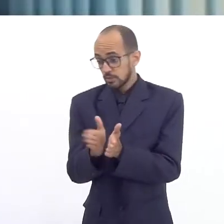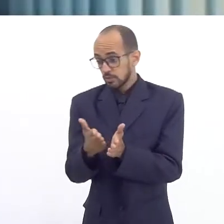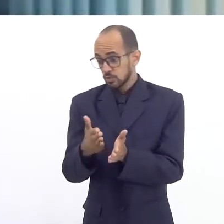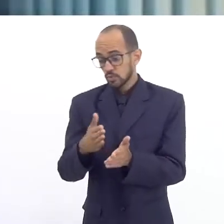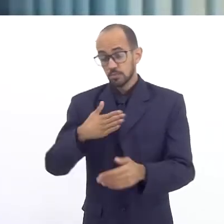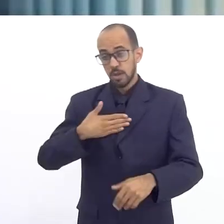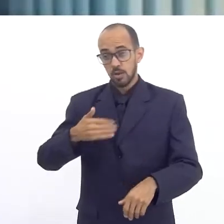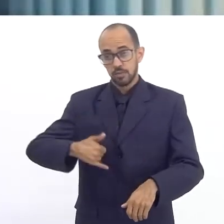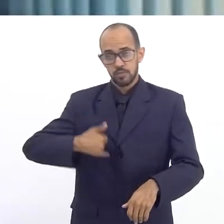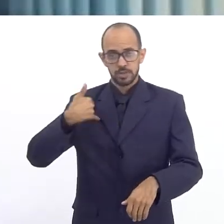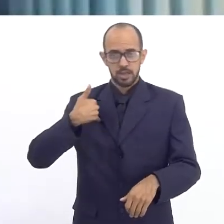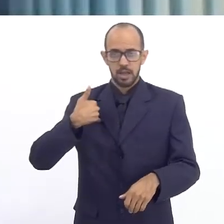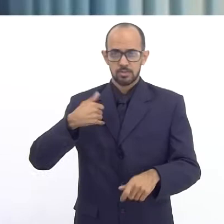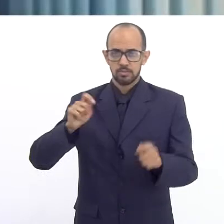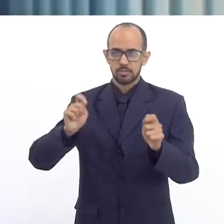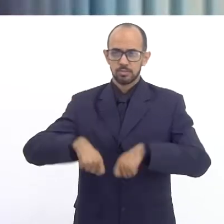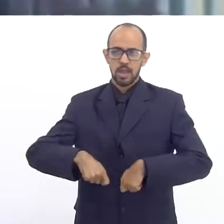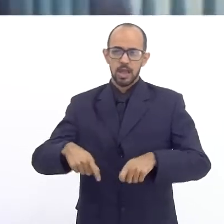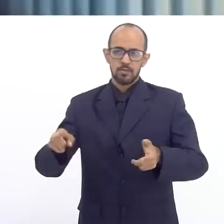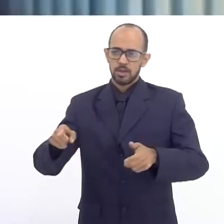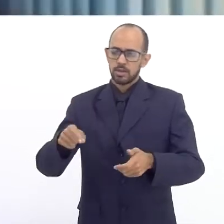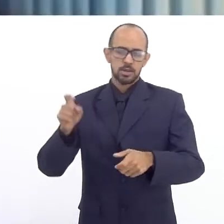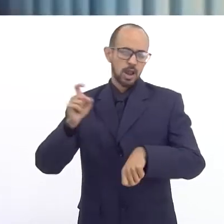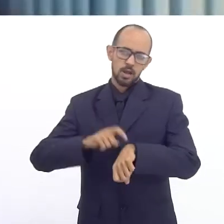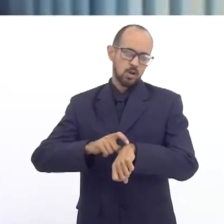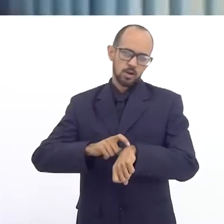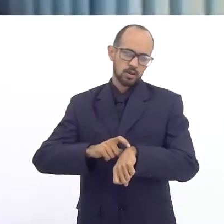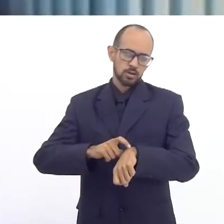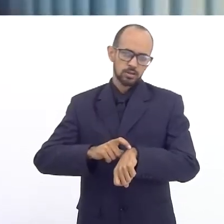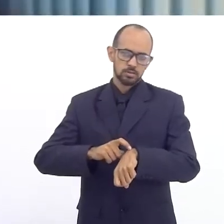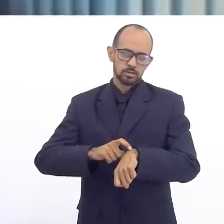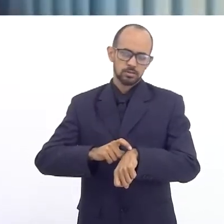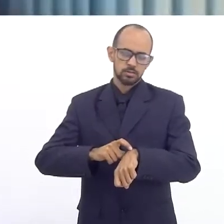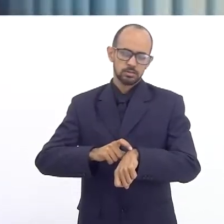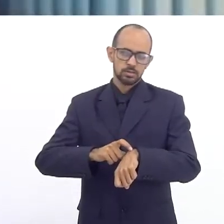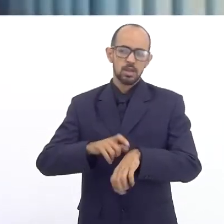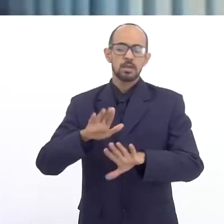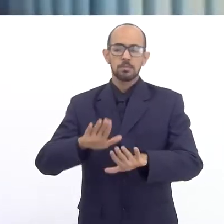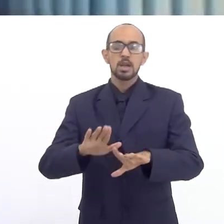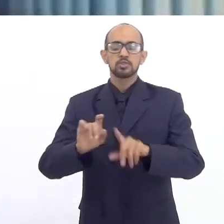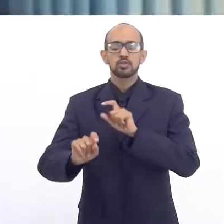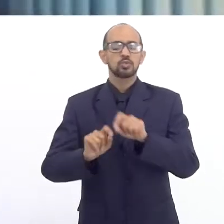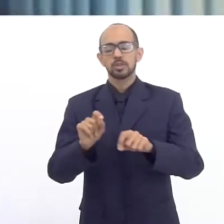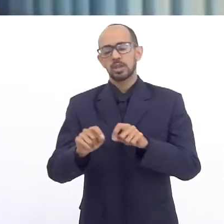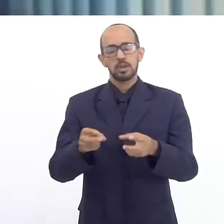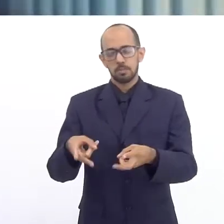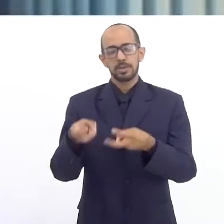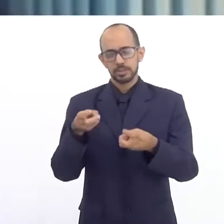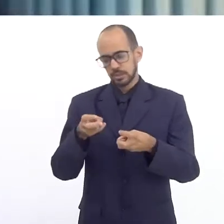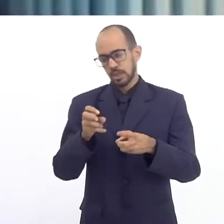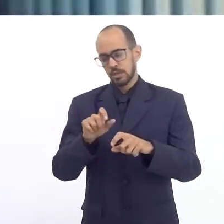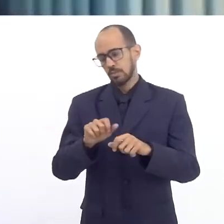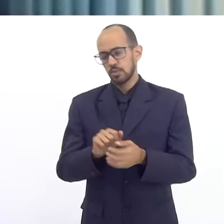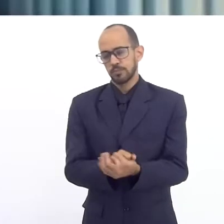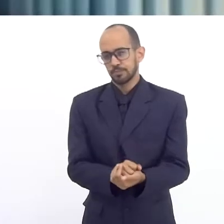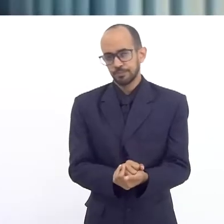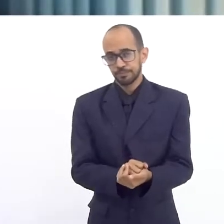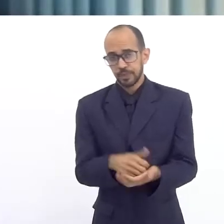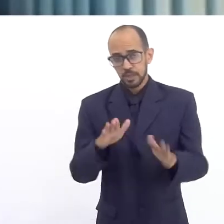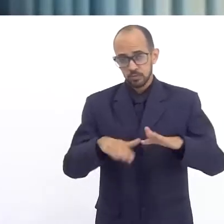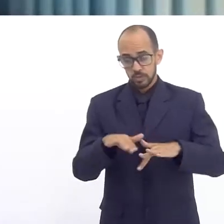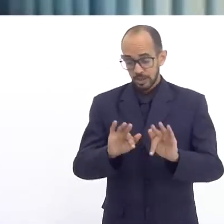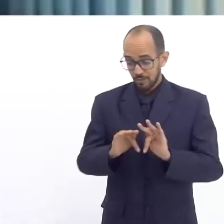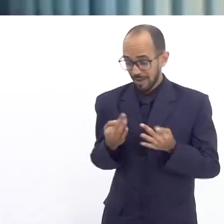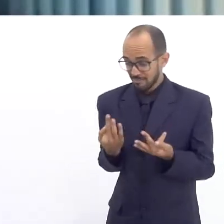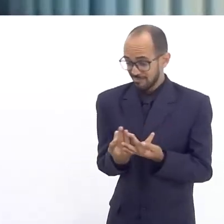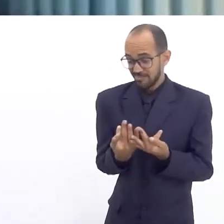no meu aniversário. Eu não digo que uma pessoa de classe A ou B vai fazer isso, né? Mas também o que eu vejo hoje acontecer